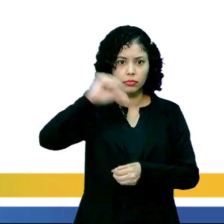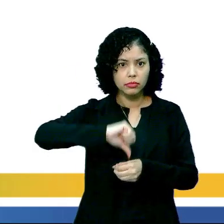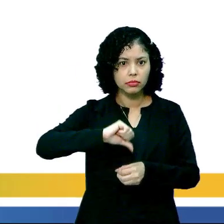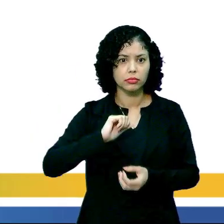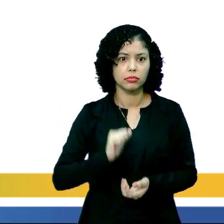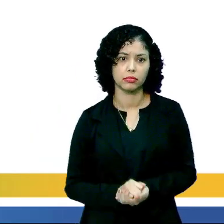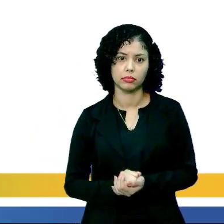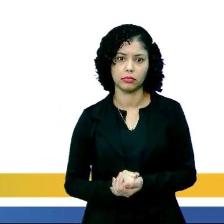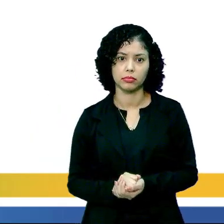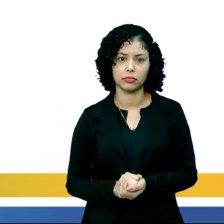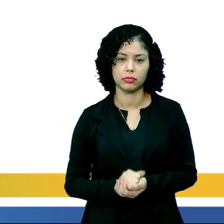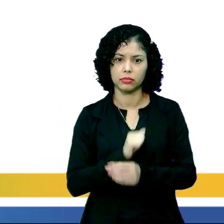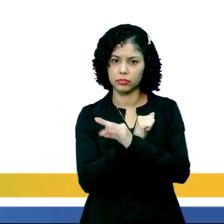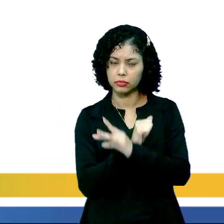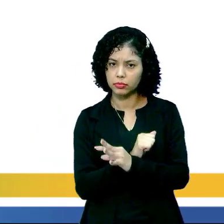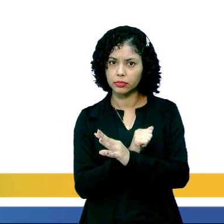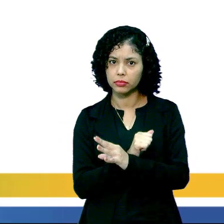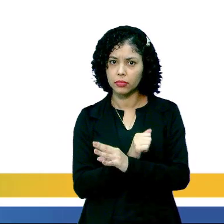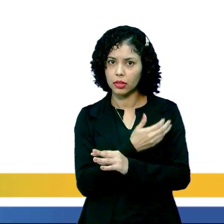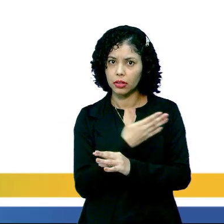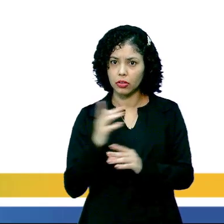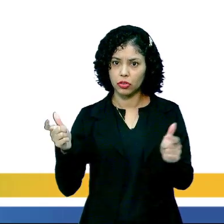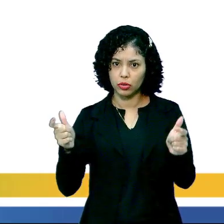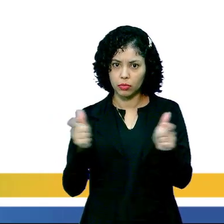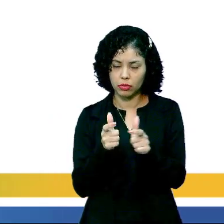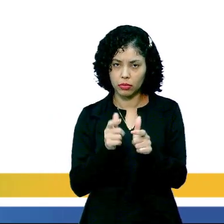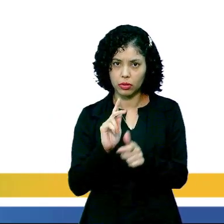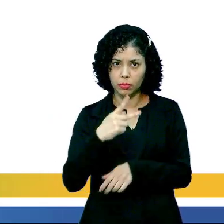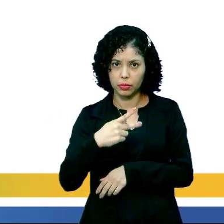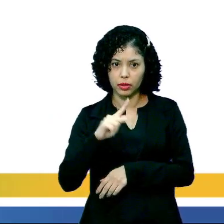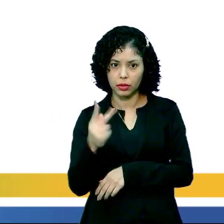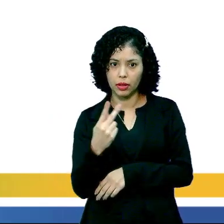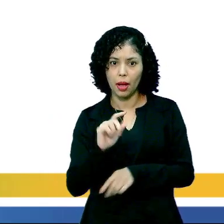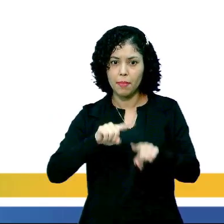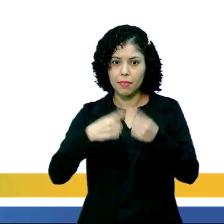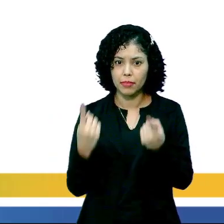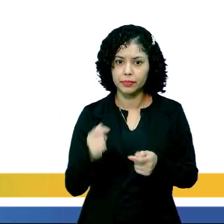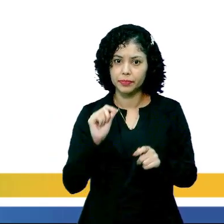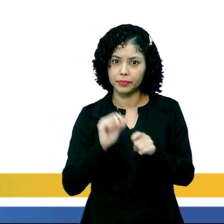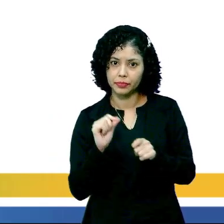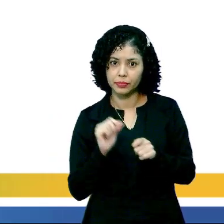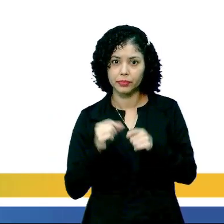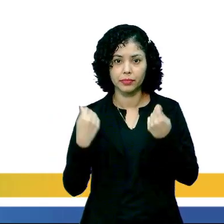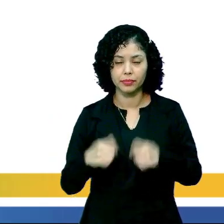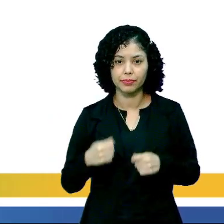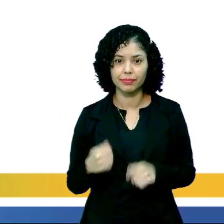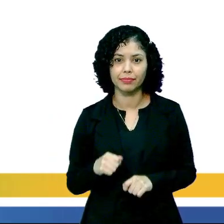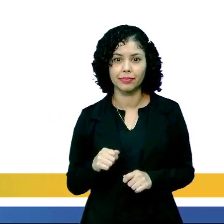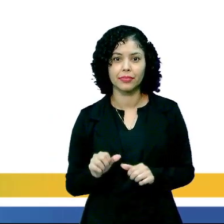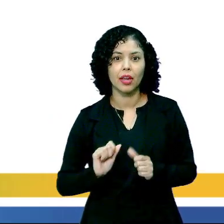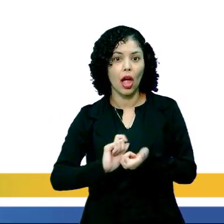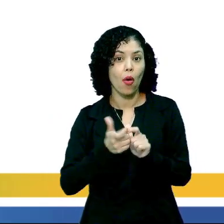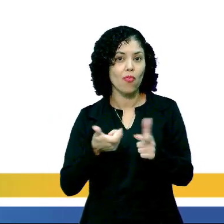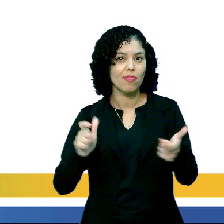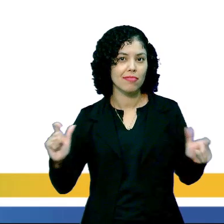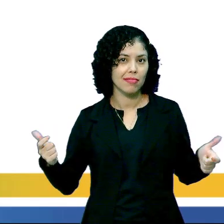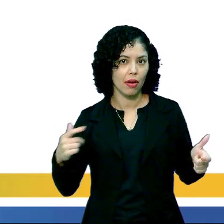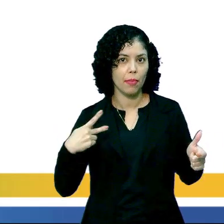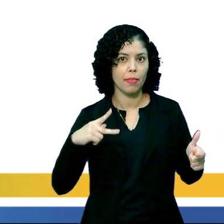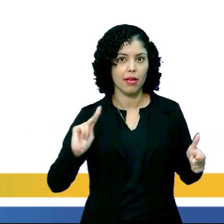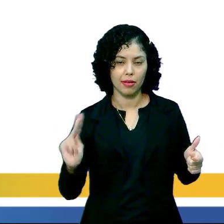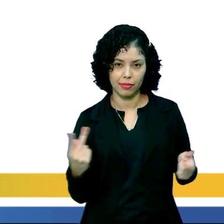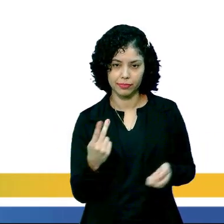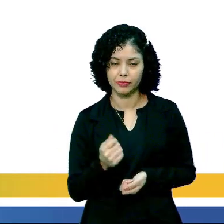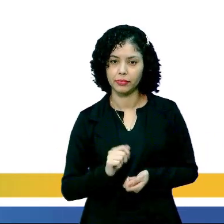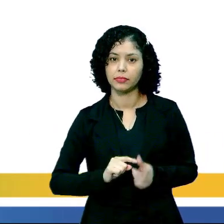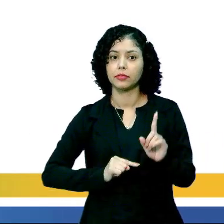base a um ácido regular o PH mas para regular o PH Eu Preciso aumentar esse PH